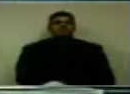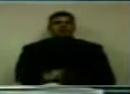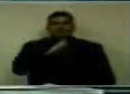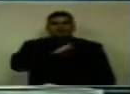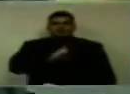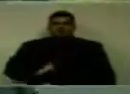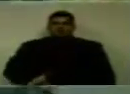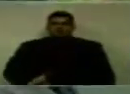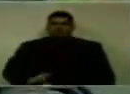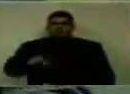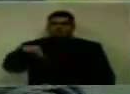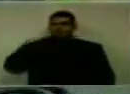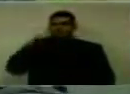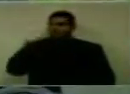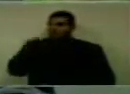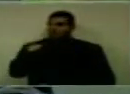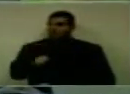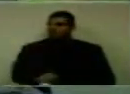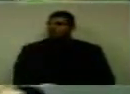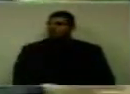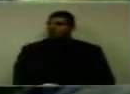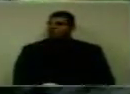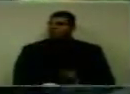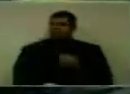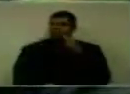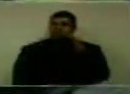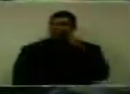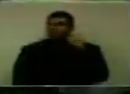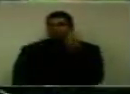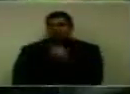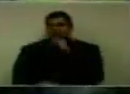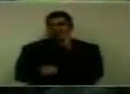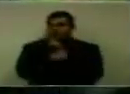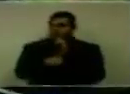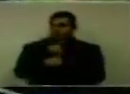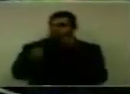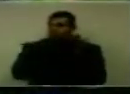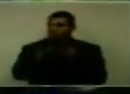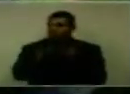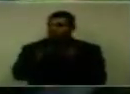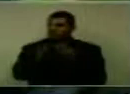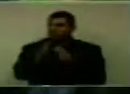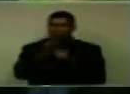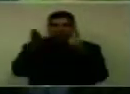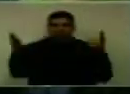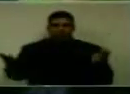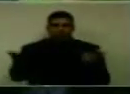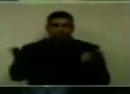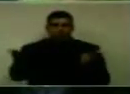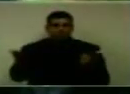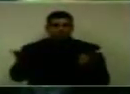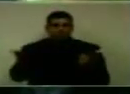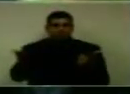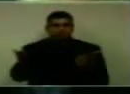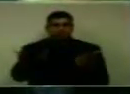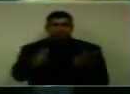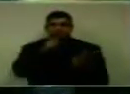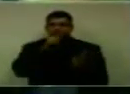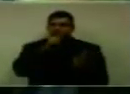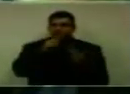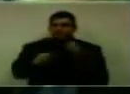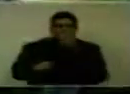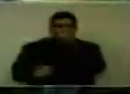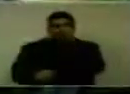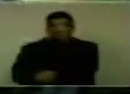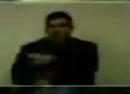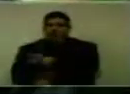Deputado Marcelo Ramos, a gente observa aqui, hoje, a manchete do jornal A Crítica, guerra da água na Câmara,